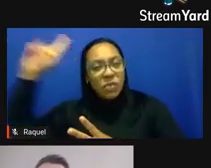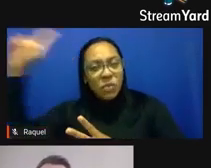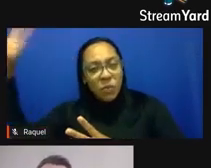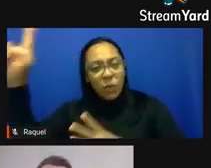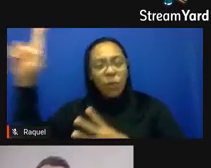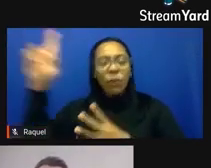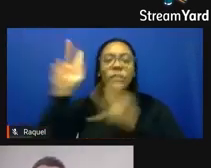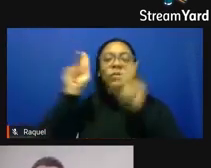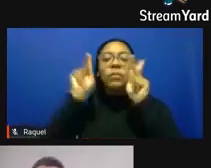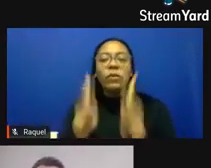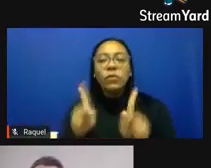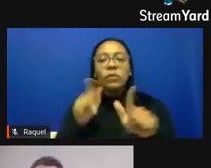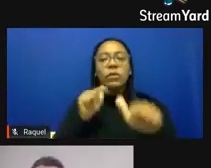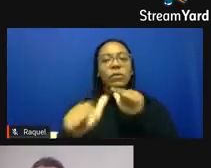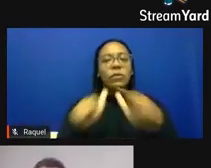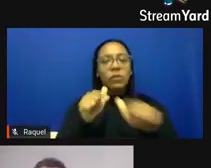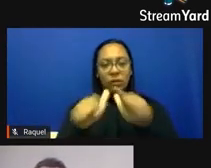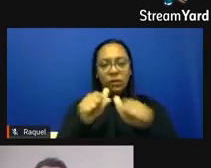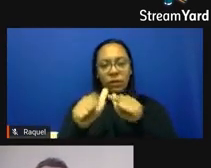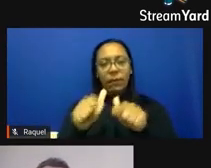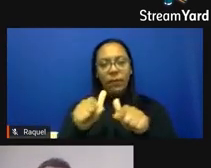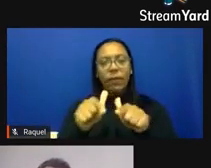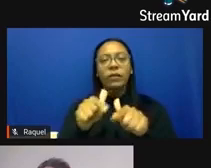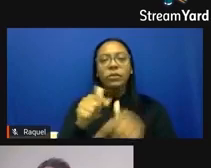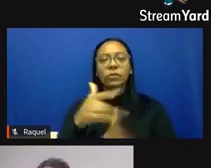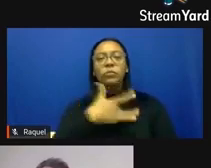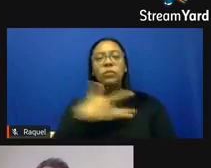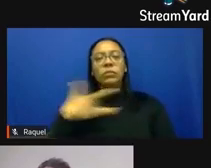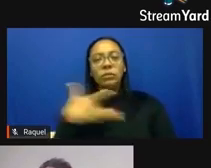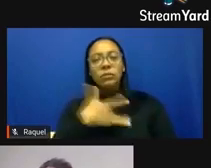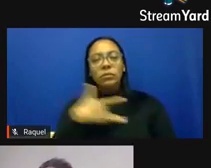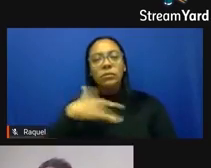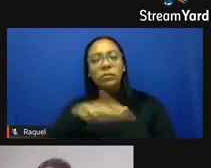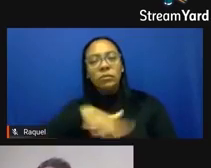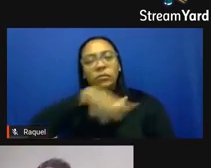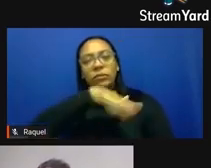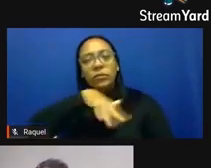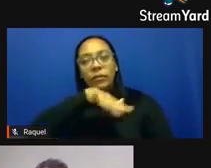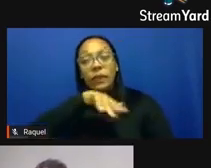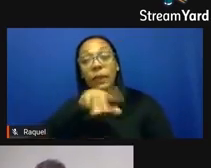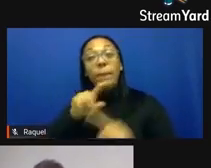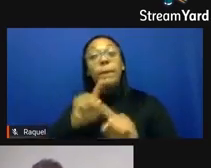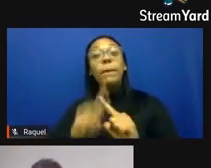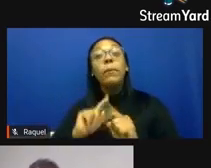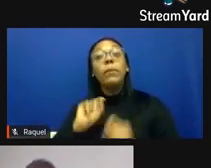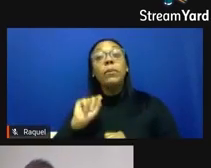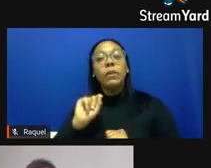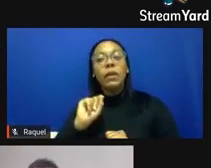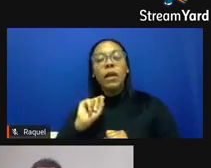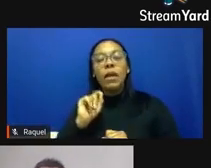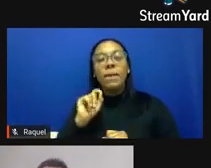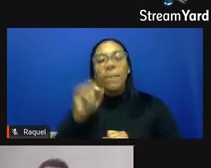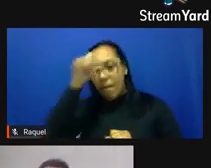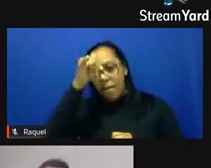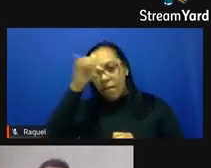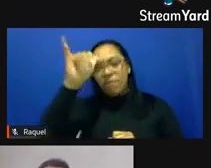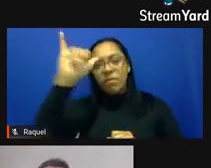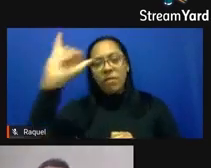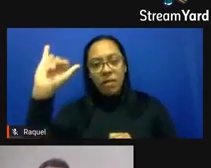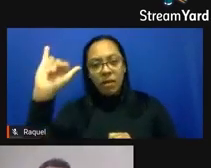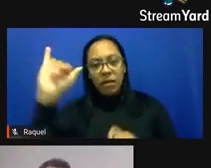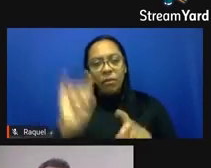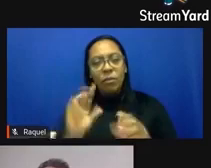lidar com esse público no seu dia a dia, para evitar especialmente a revitimização, que é aquela situação de muita